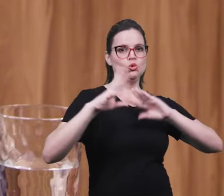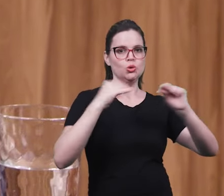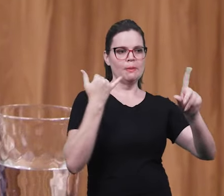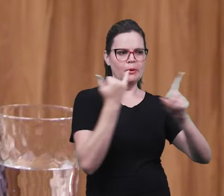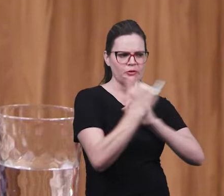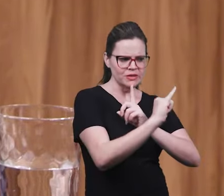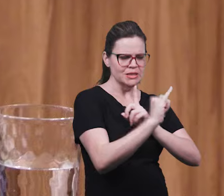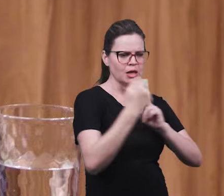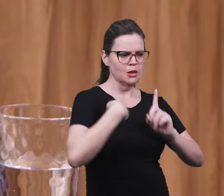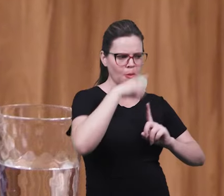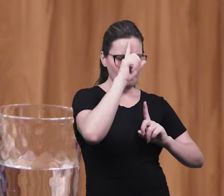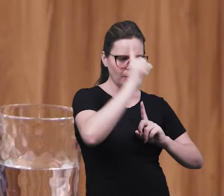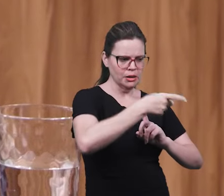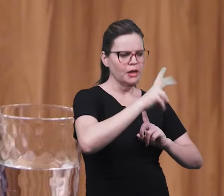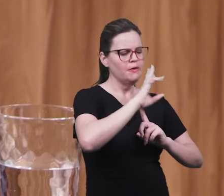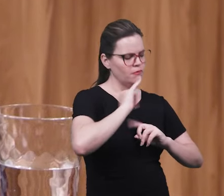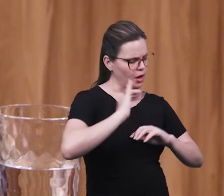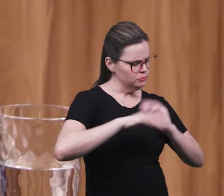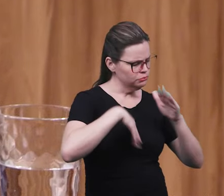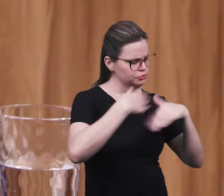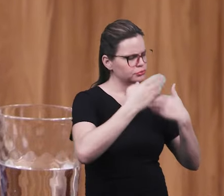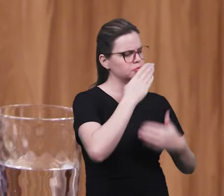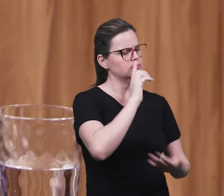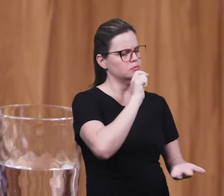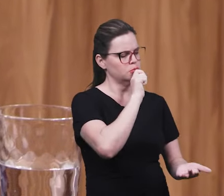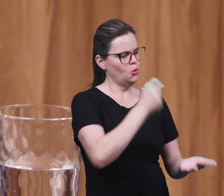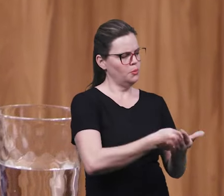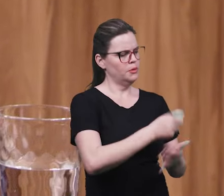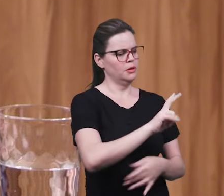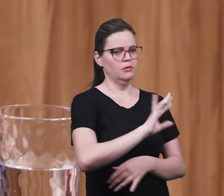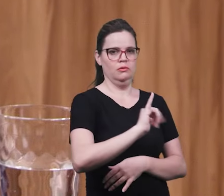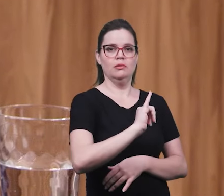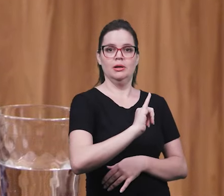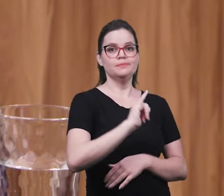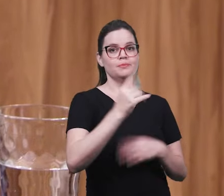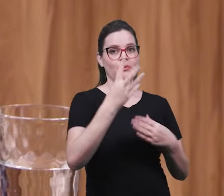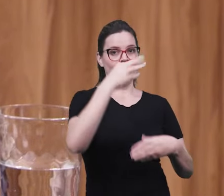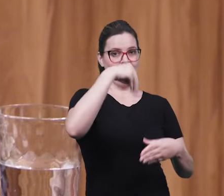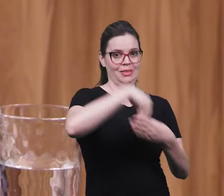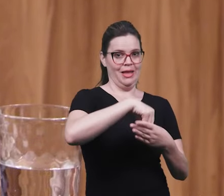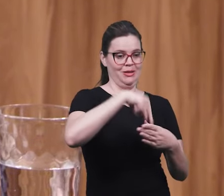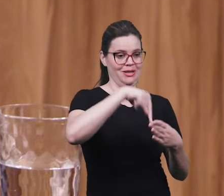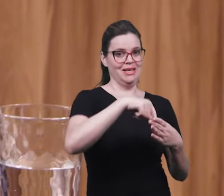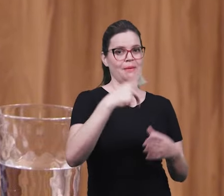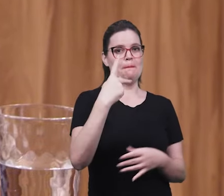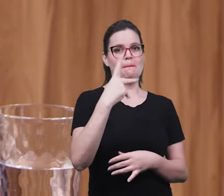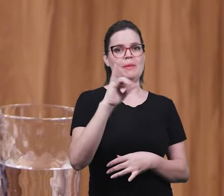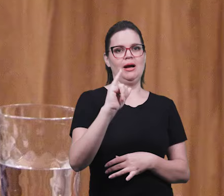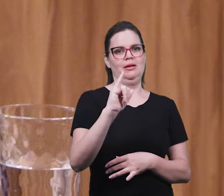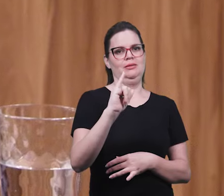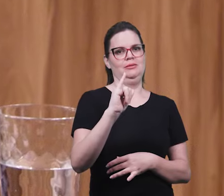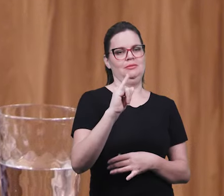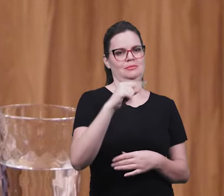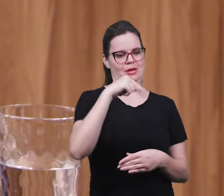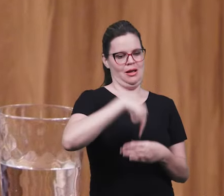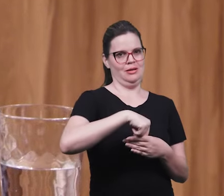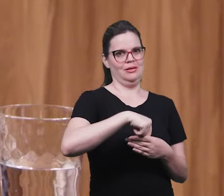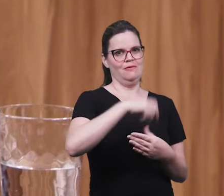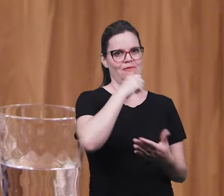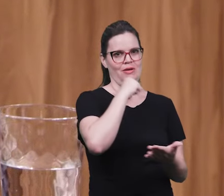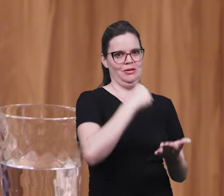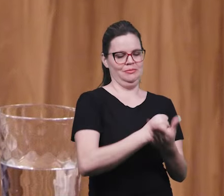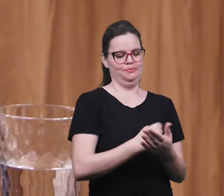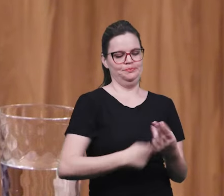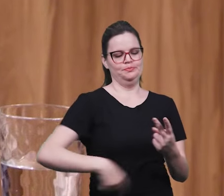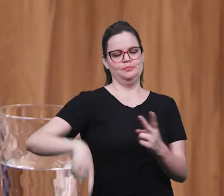enviei. Então, mostrando o que é o poder da palavra lá no Velho Testamento, o Deus Pai, onde está o Deus Pai? Deus Filho